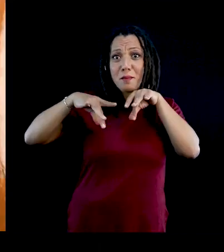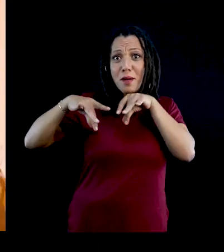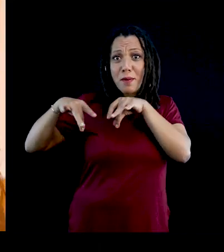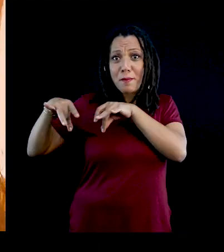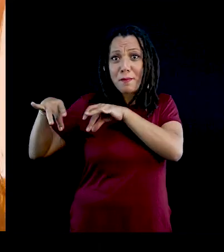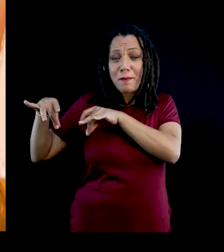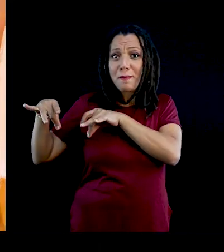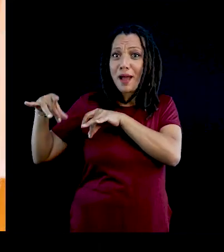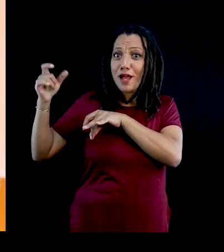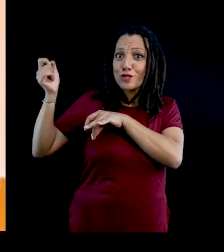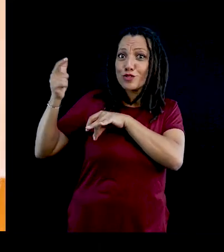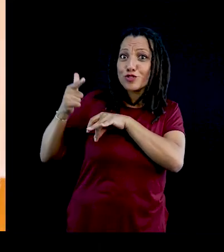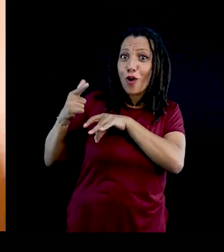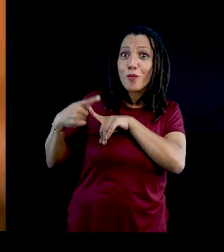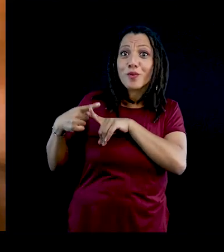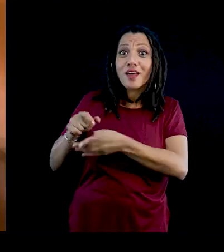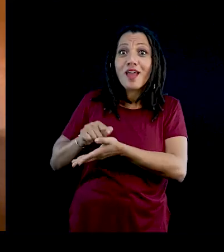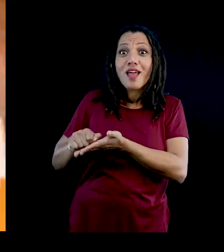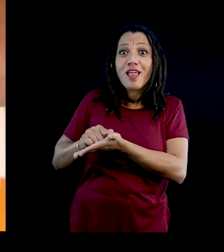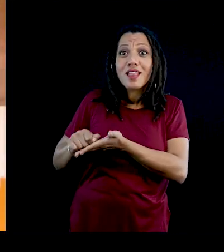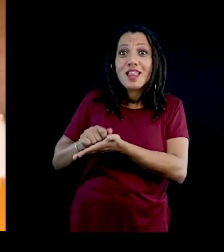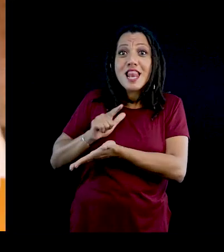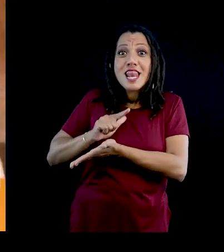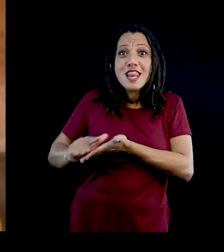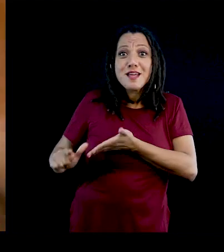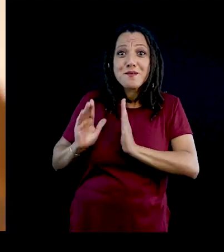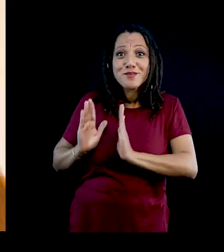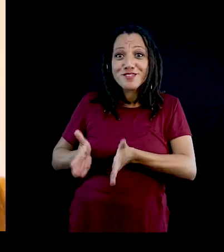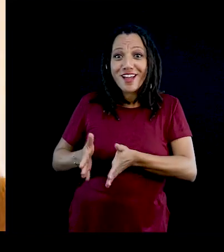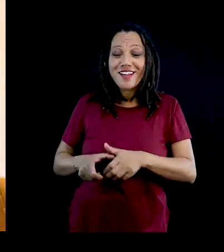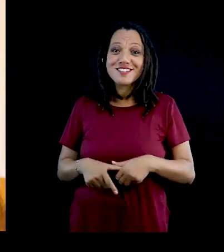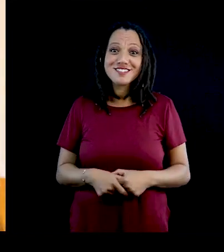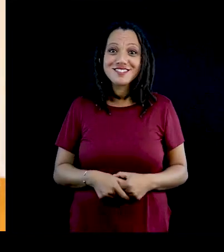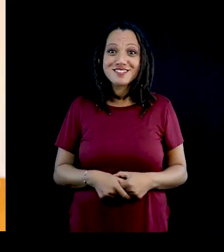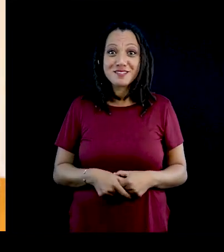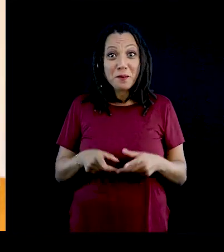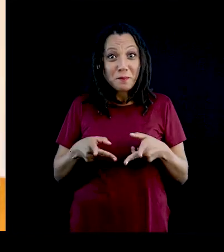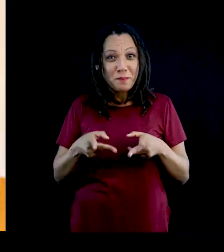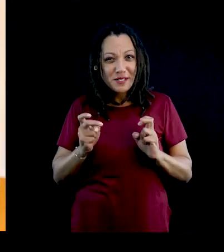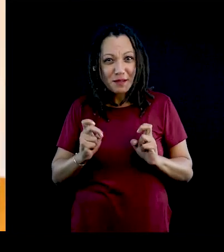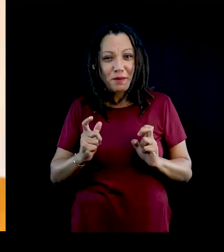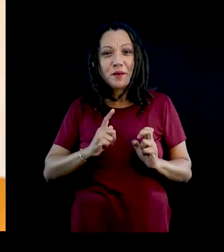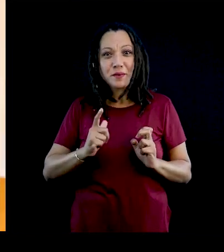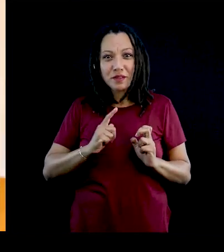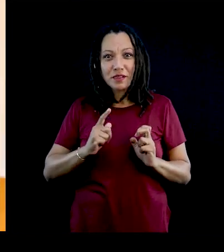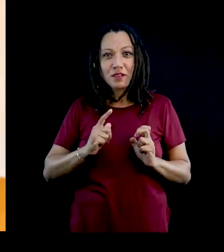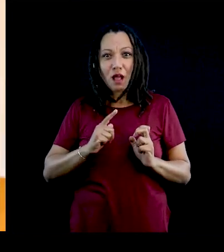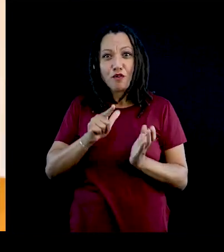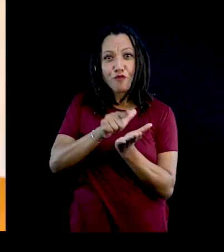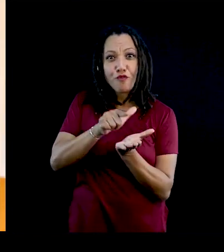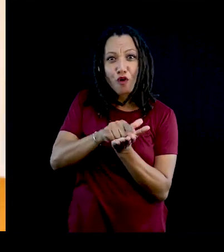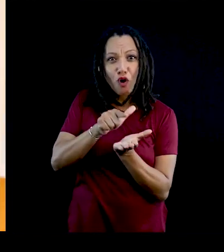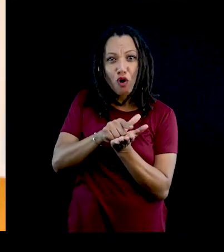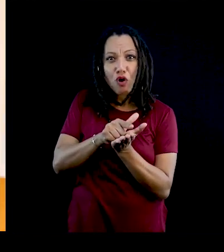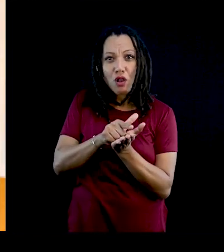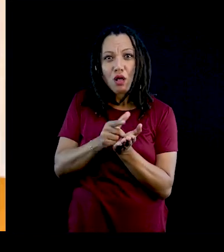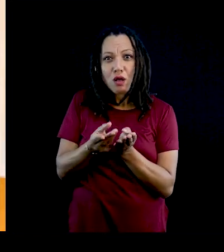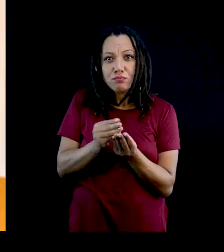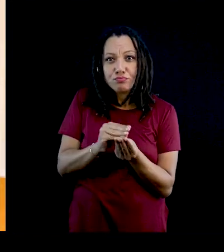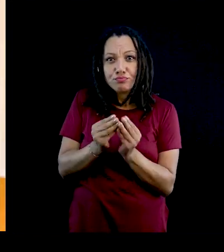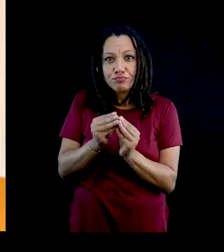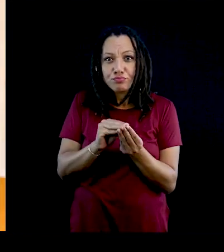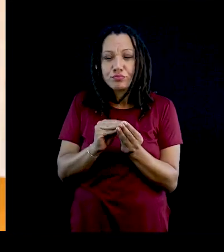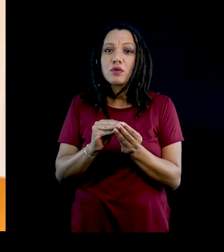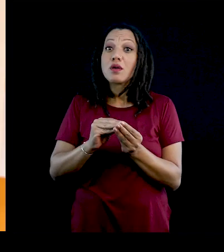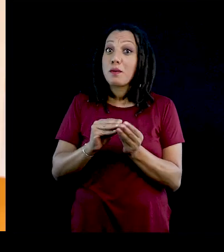um sol para secar. Então, vocês perceberam que aqui eu já coloquei mais camadas de folhas, fazendo daquela mesma